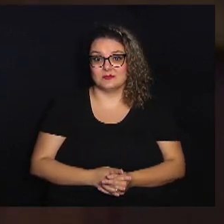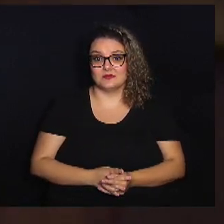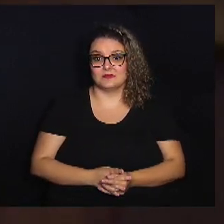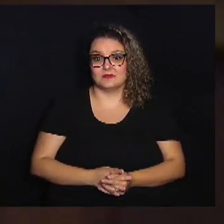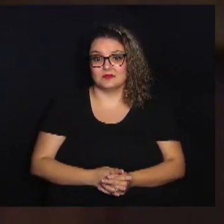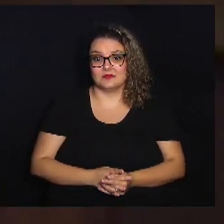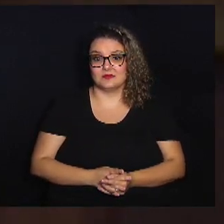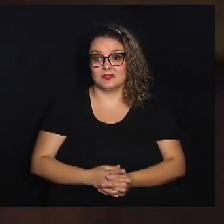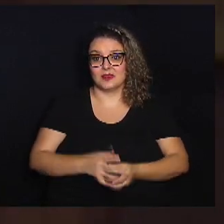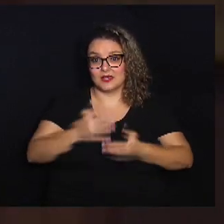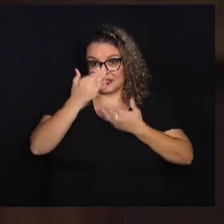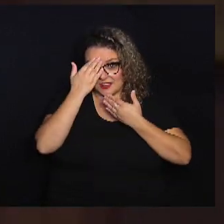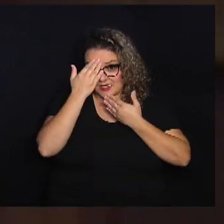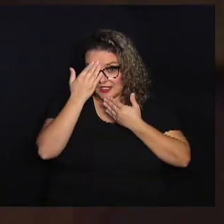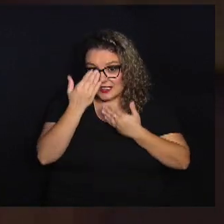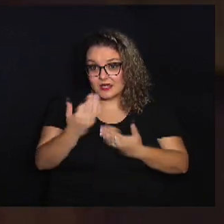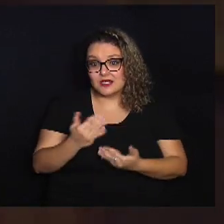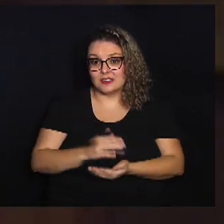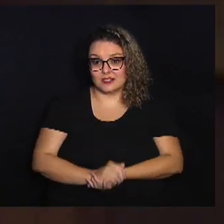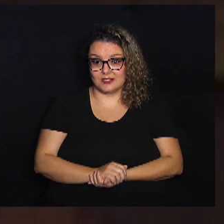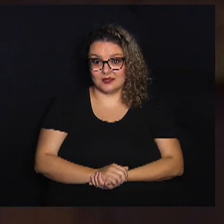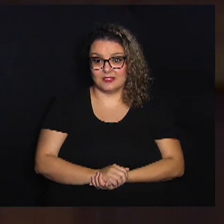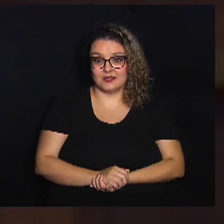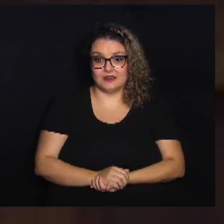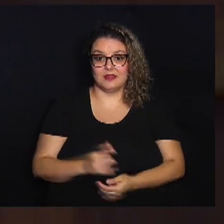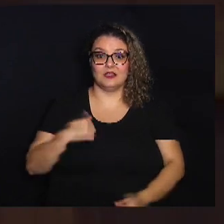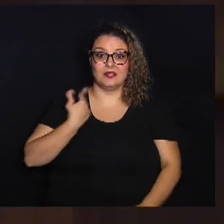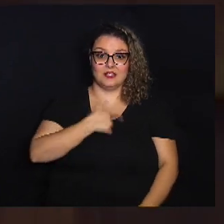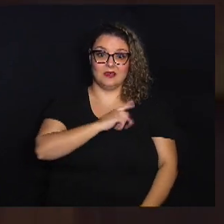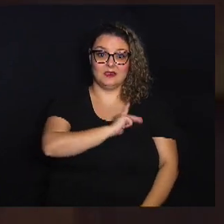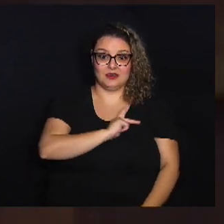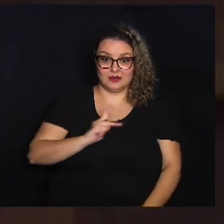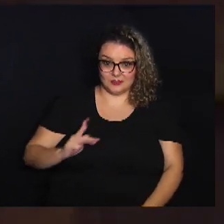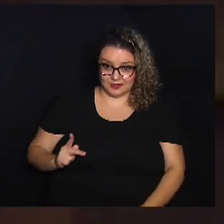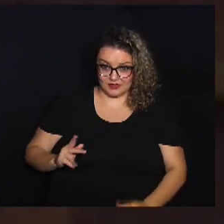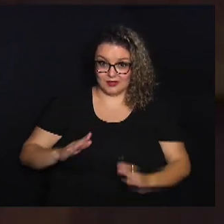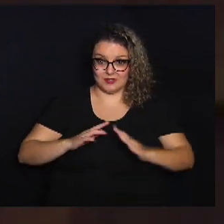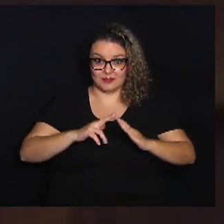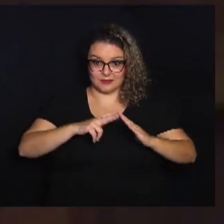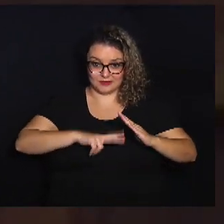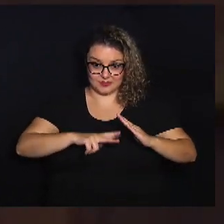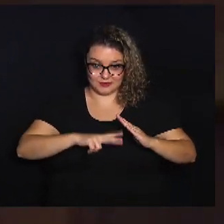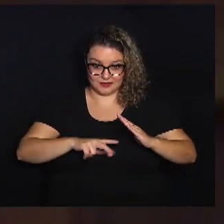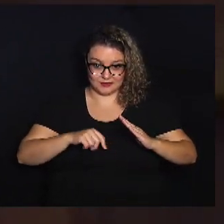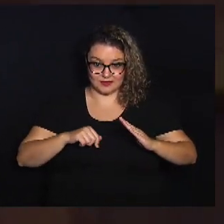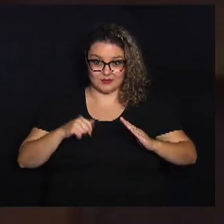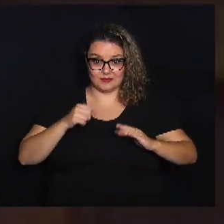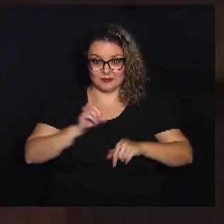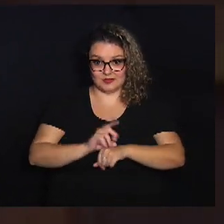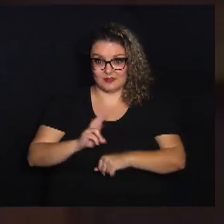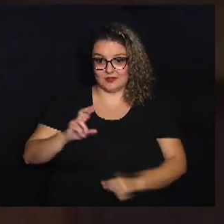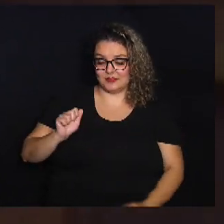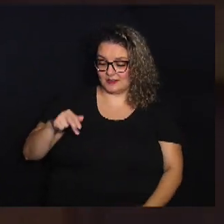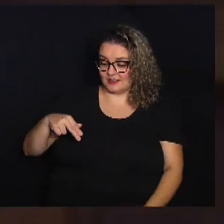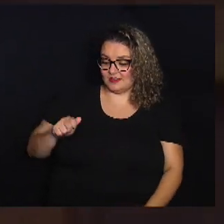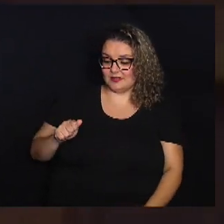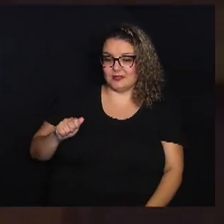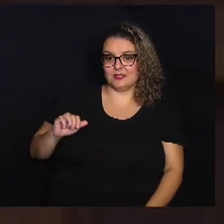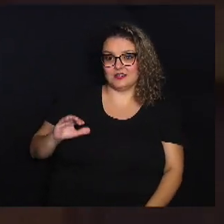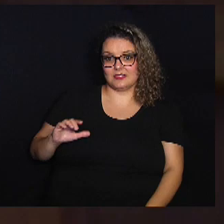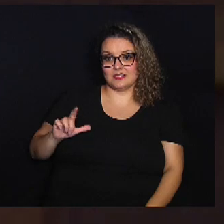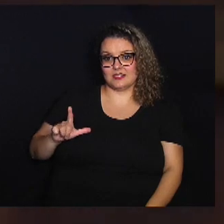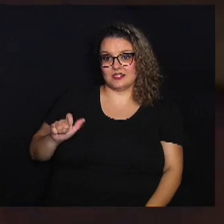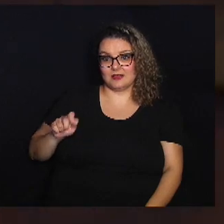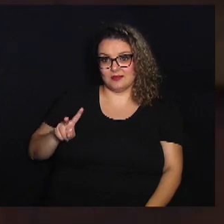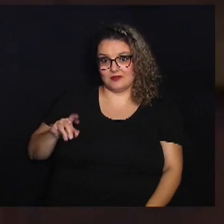agradecer à nossa Presidente da Casa de Portugal doutora Ana Calvinho, e